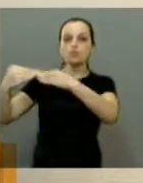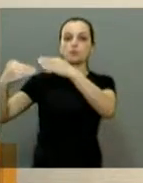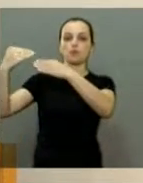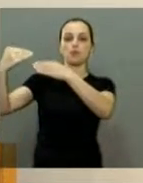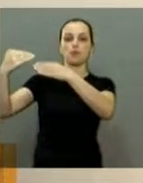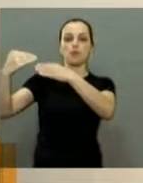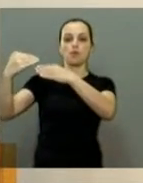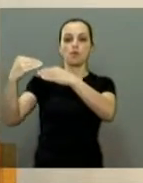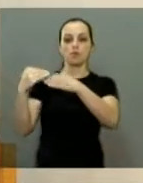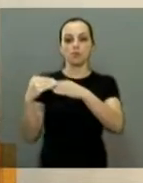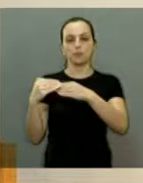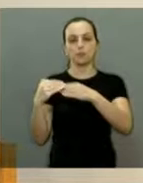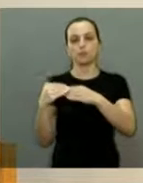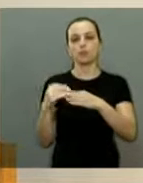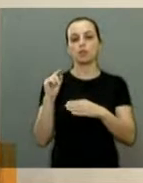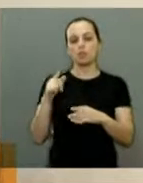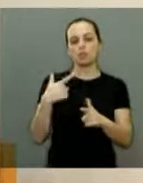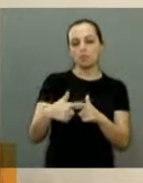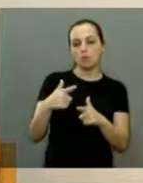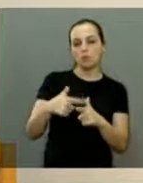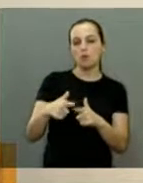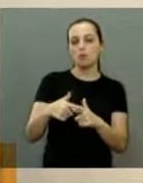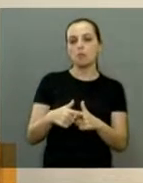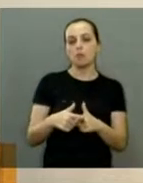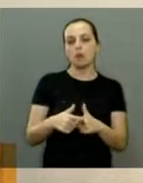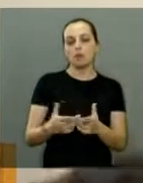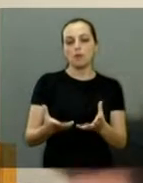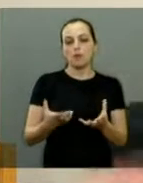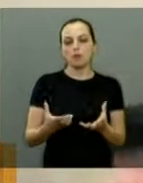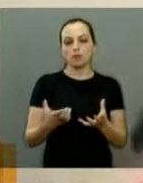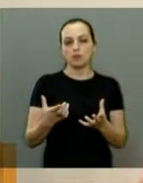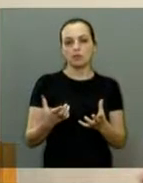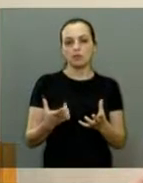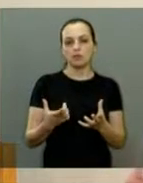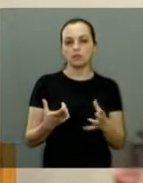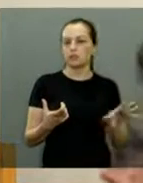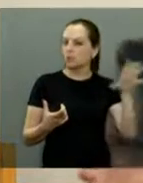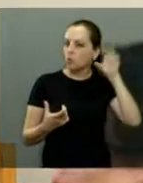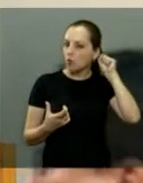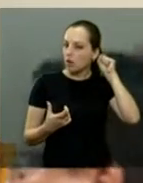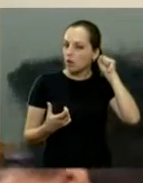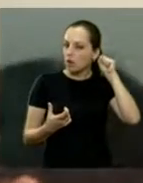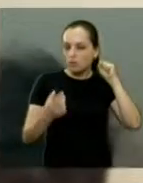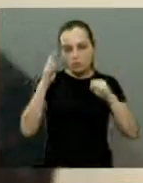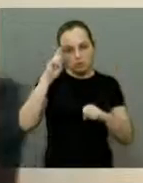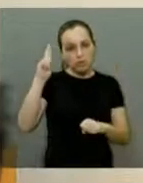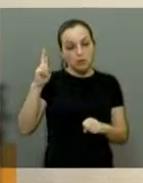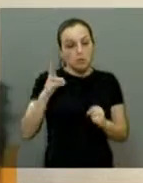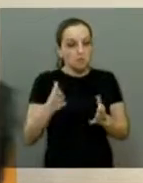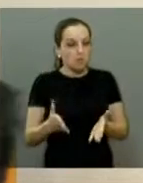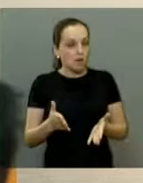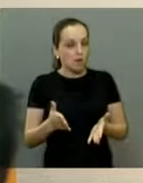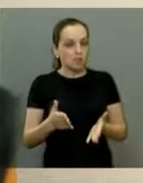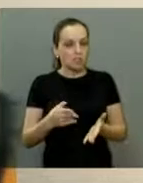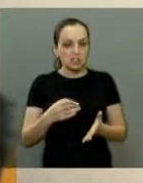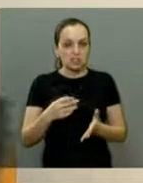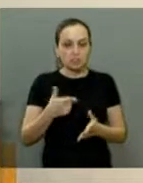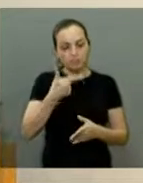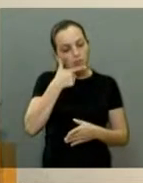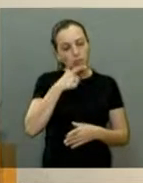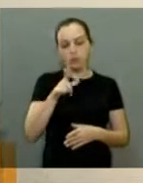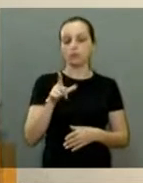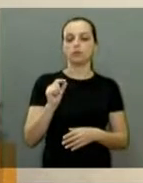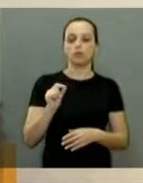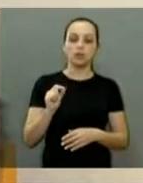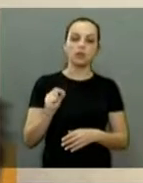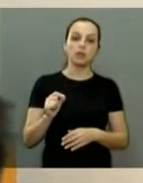eu não sei acho que deu problema eu queria pôr o o o áudio da senhora mas acho que não vai ter como como dá